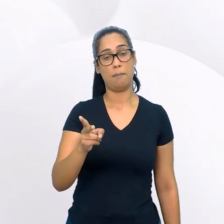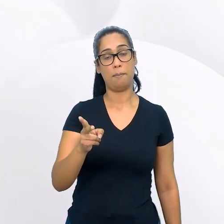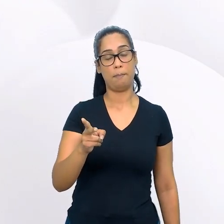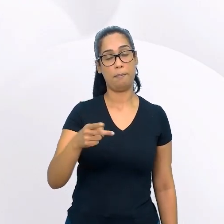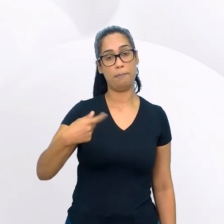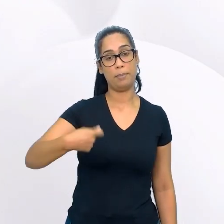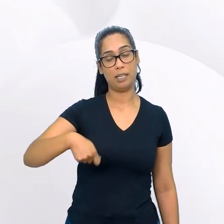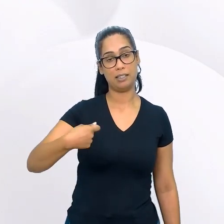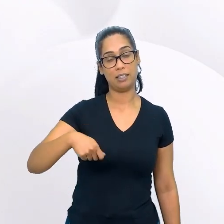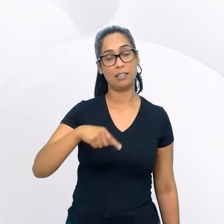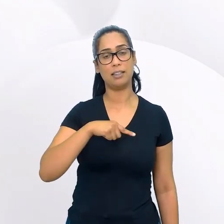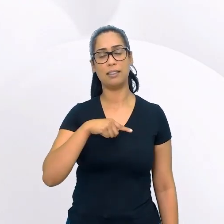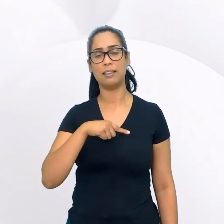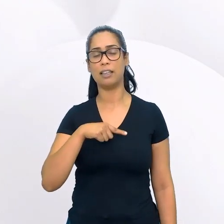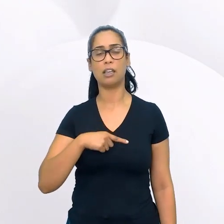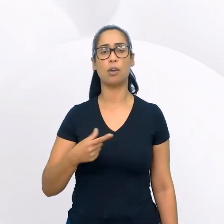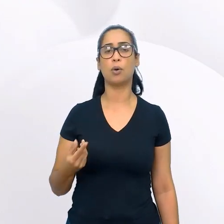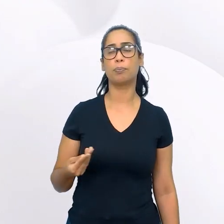que foram sendo